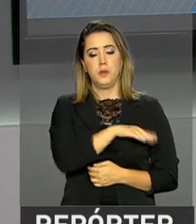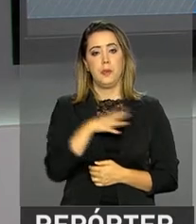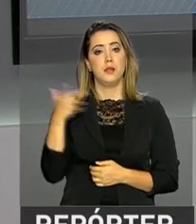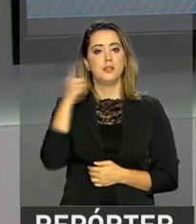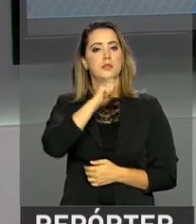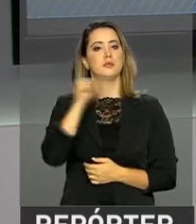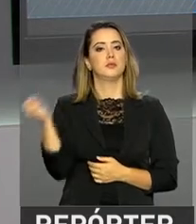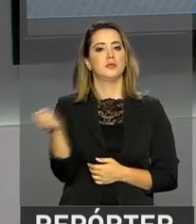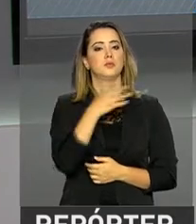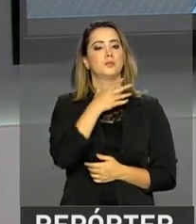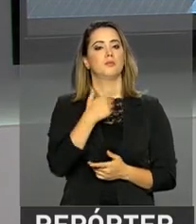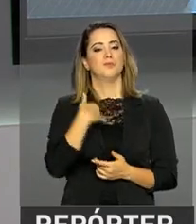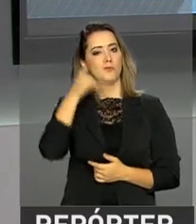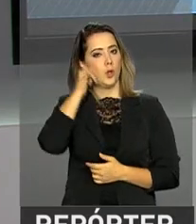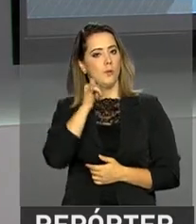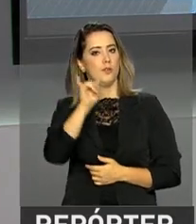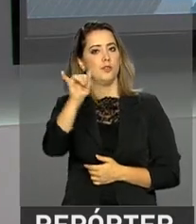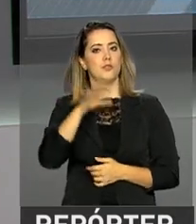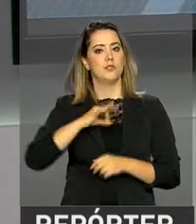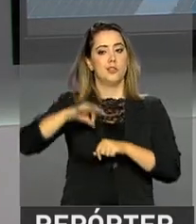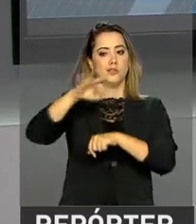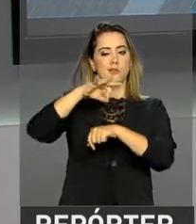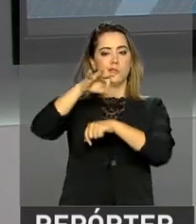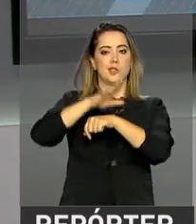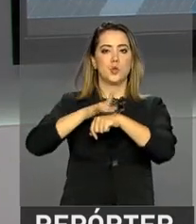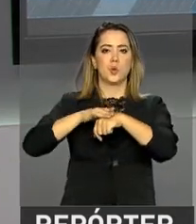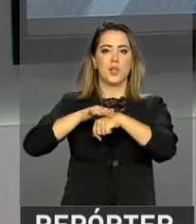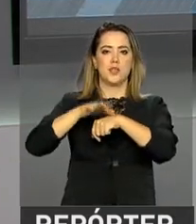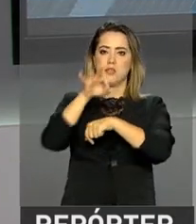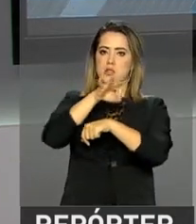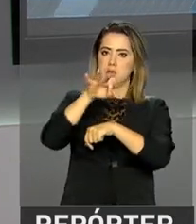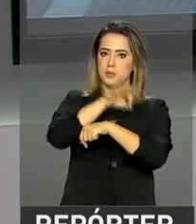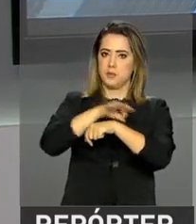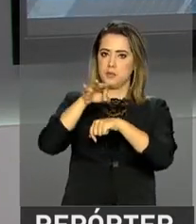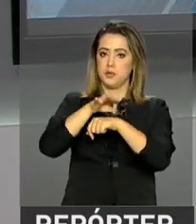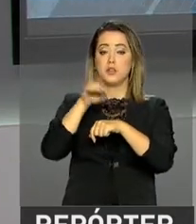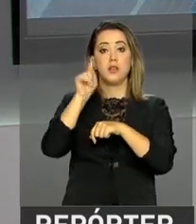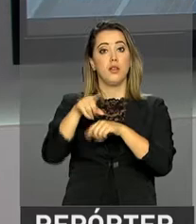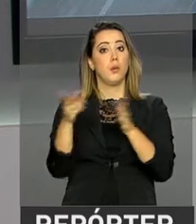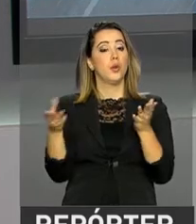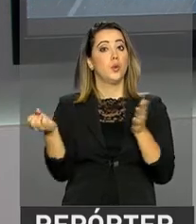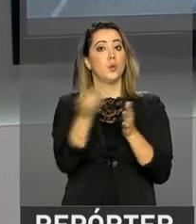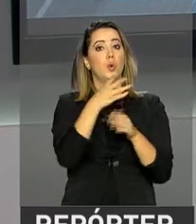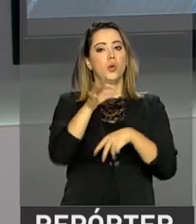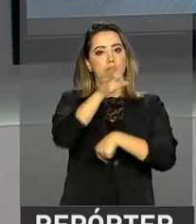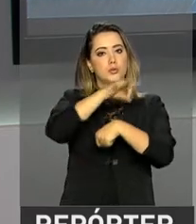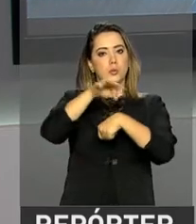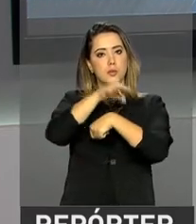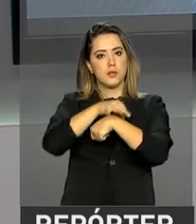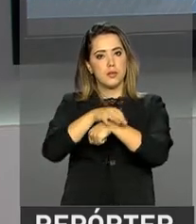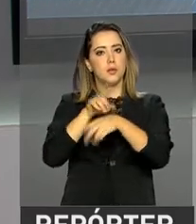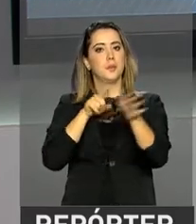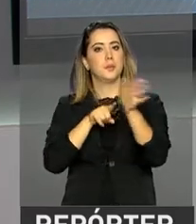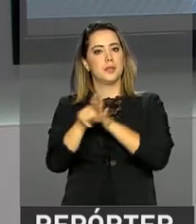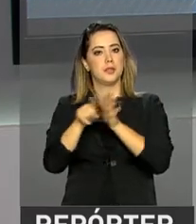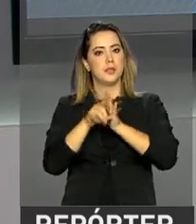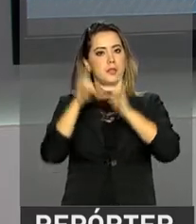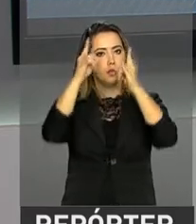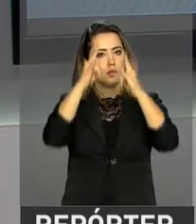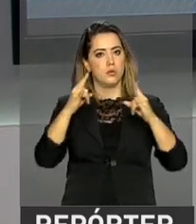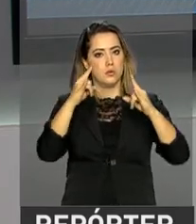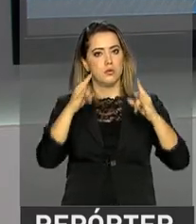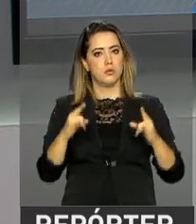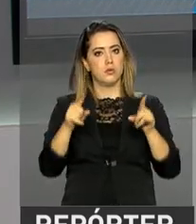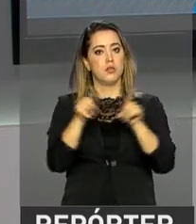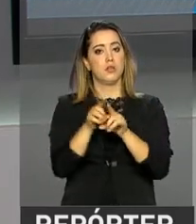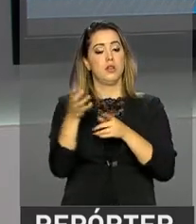no combate à dengue, zika e chikungunya. E essa arma é o próprio mosquito. Pesquisadores da Fiocruz querem